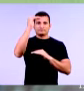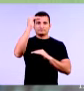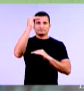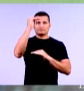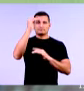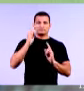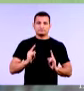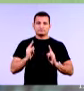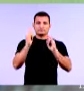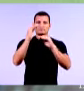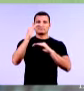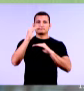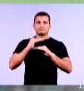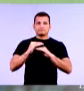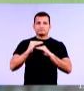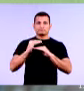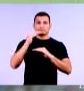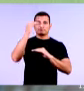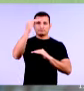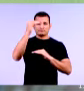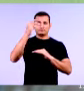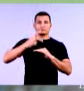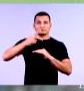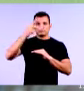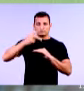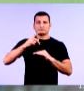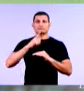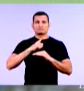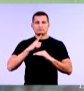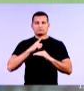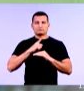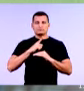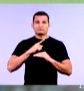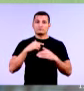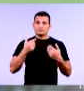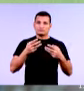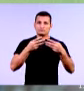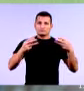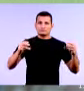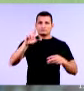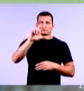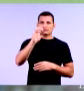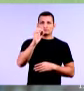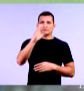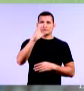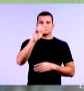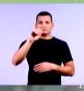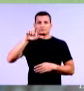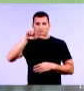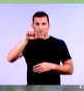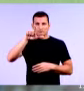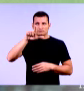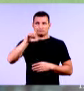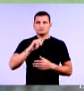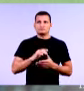também, ok? Então, isso, então, caracteriza uma rede local. Uma rede local, então,